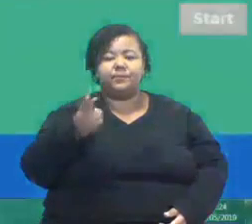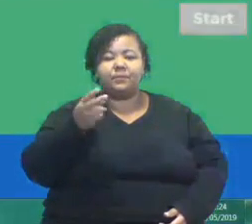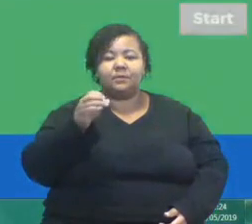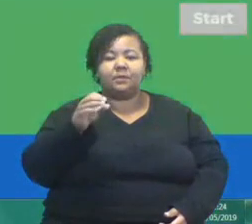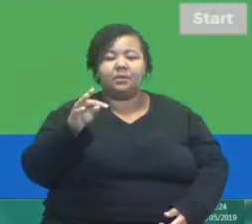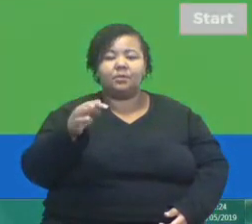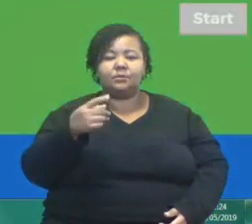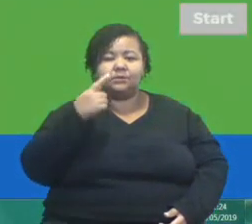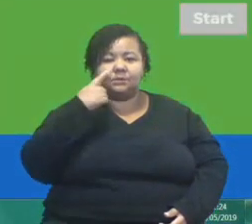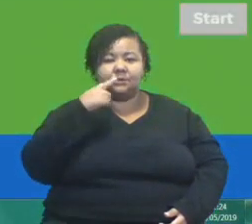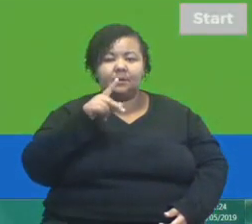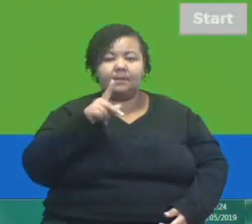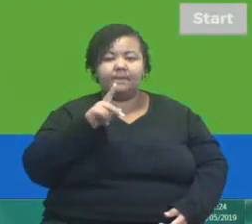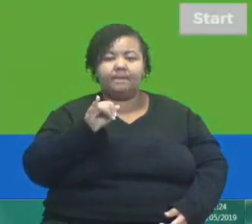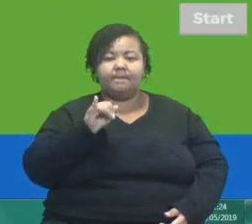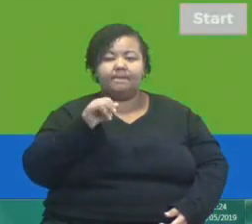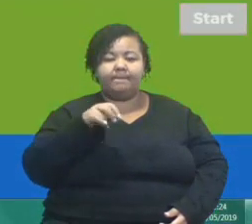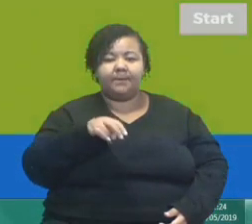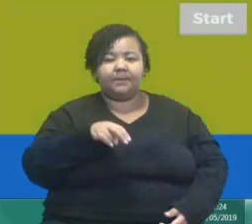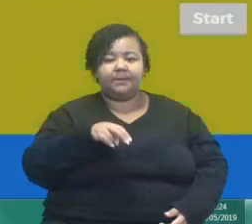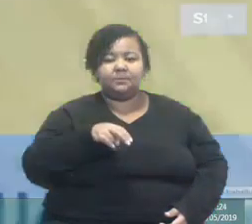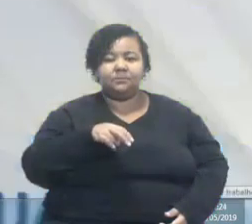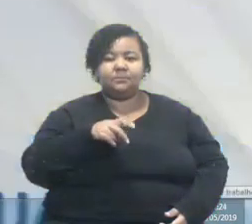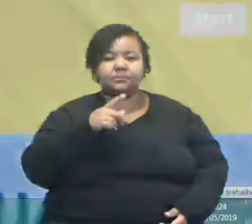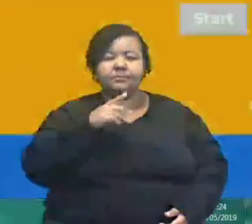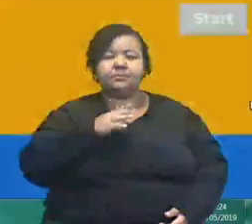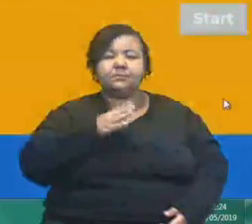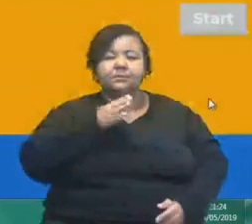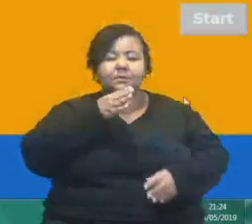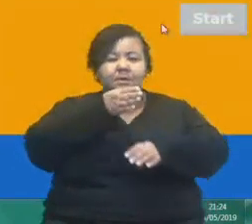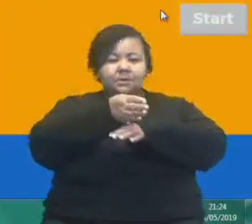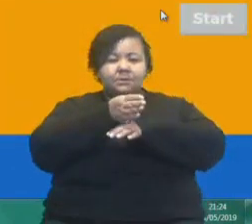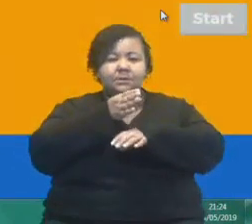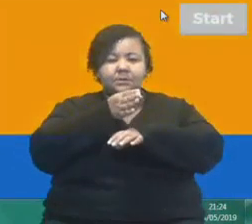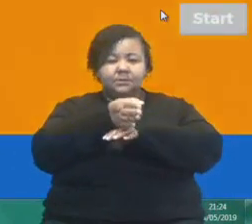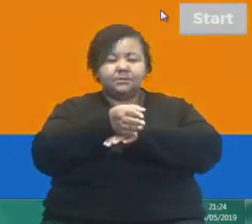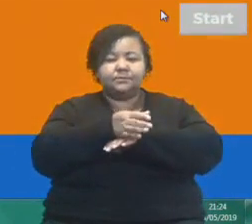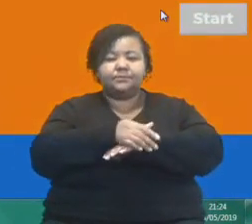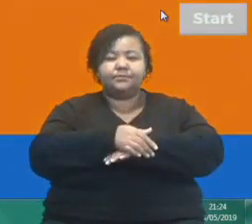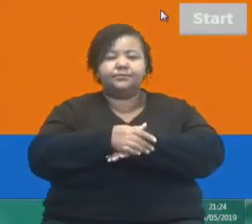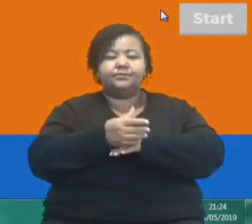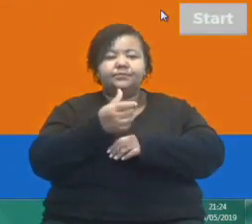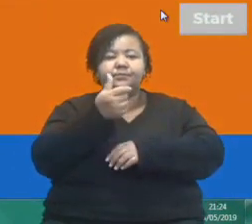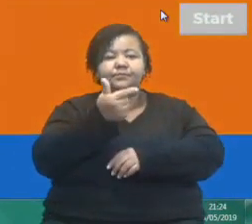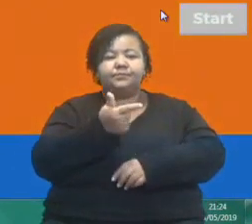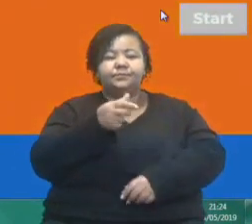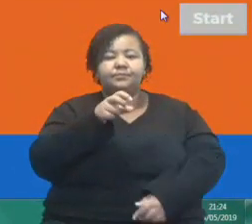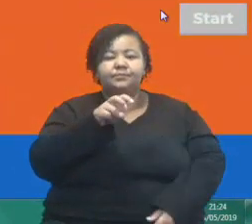nós temos o nosso PIN. Então, acesse. Vamos lá,